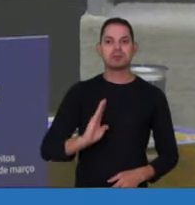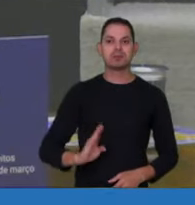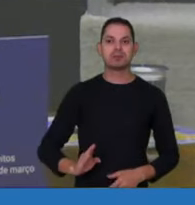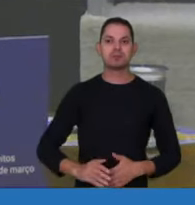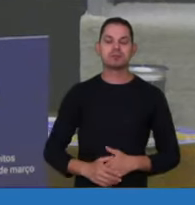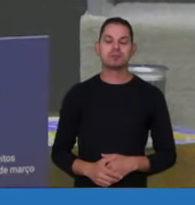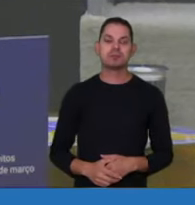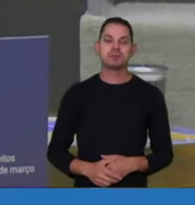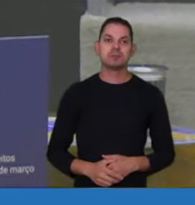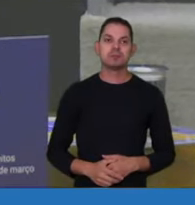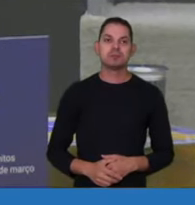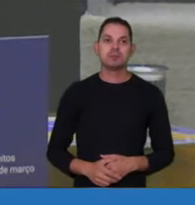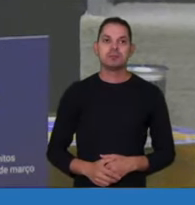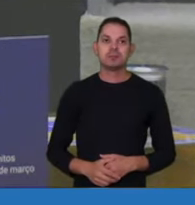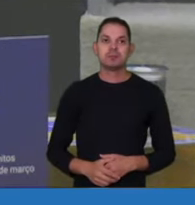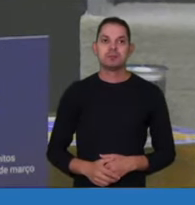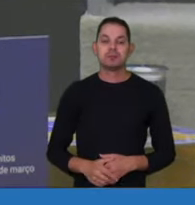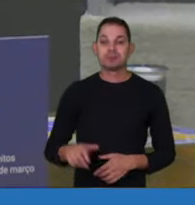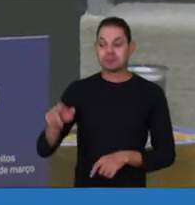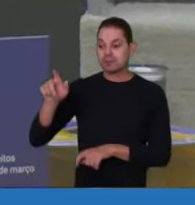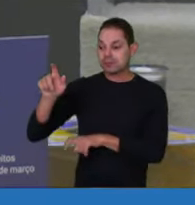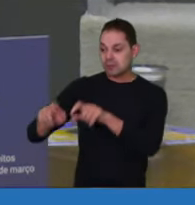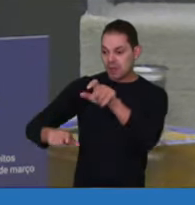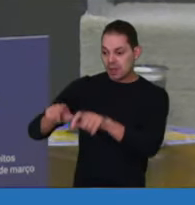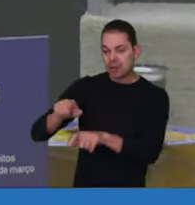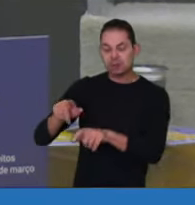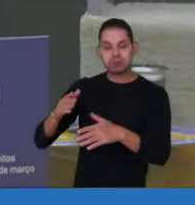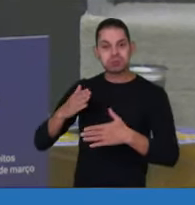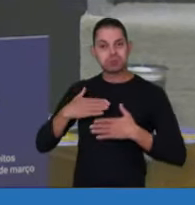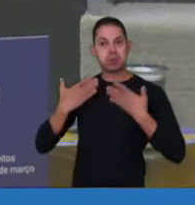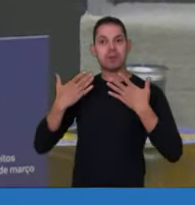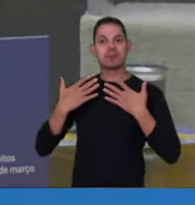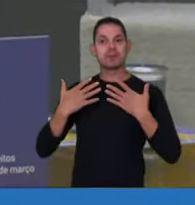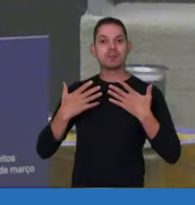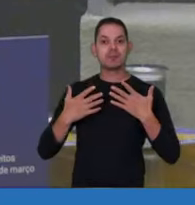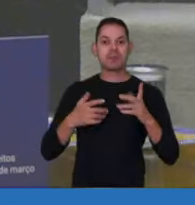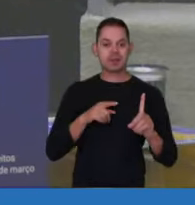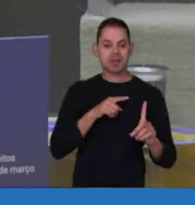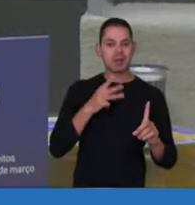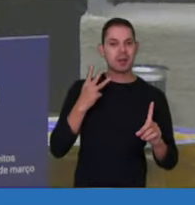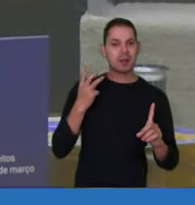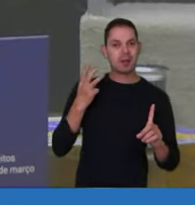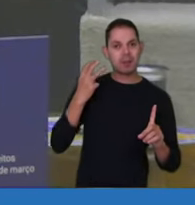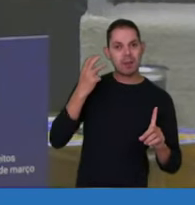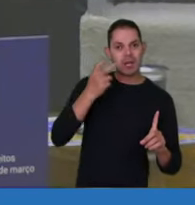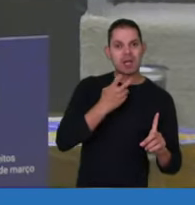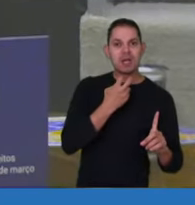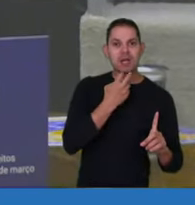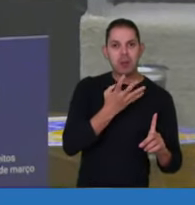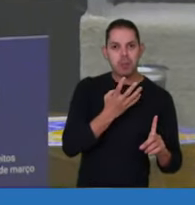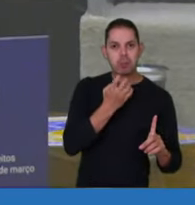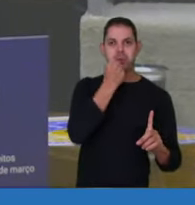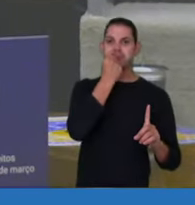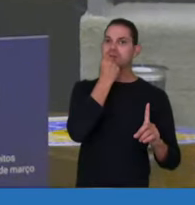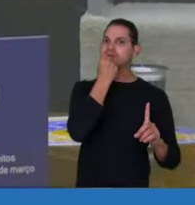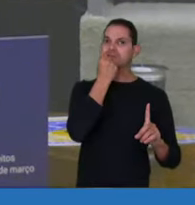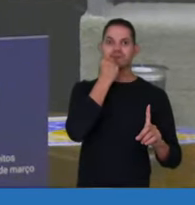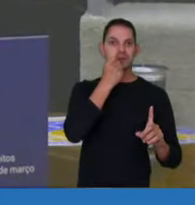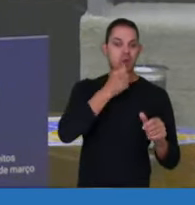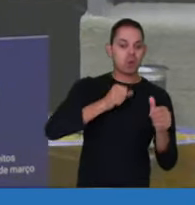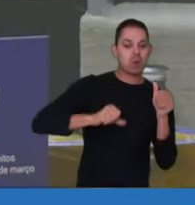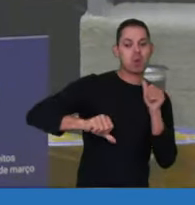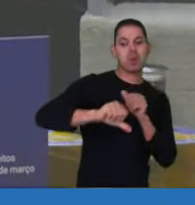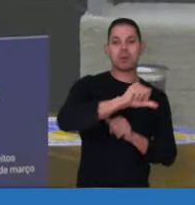Mas, para espanto deles, a voz de Marielle se transformou na voz de milhares